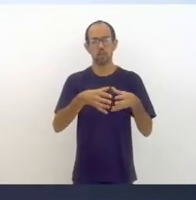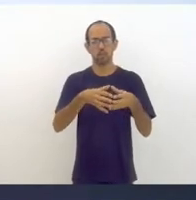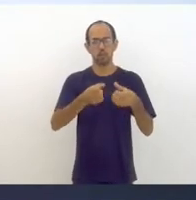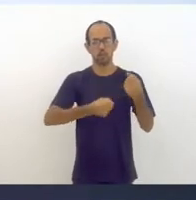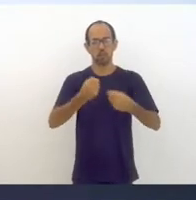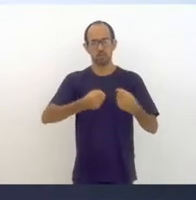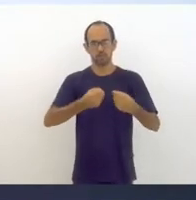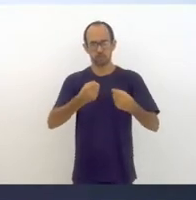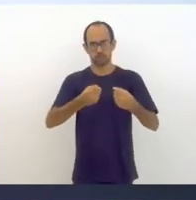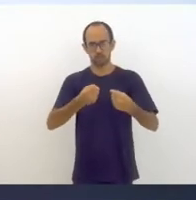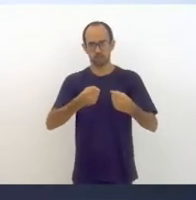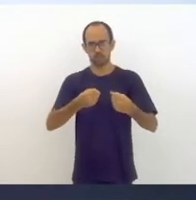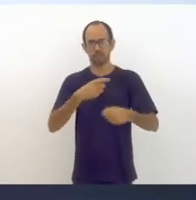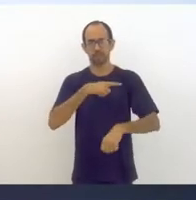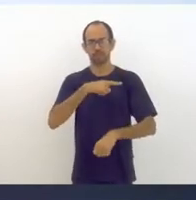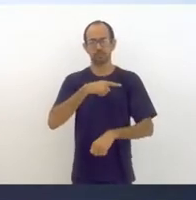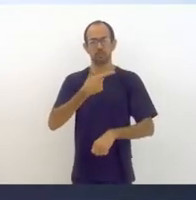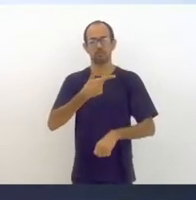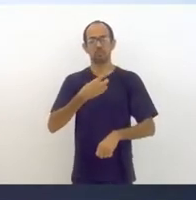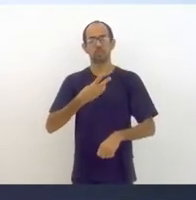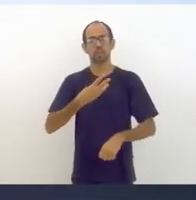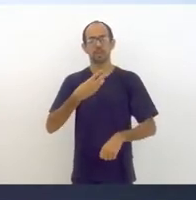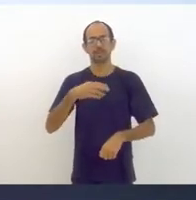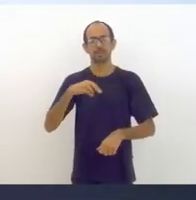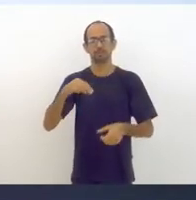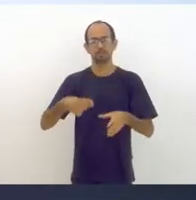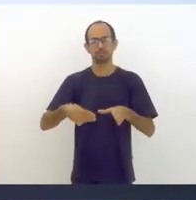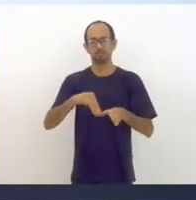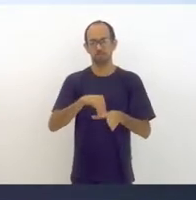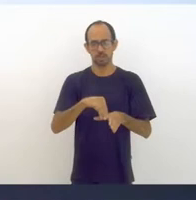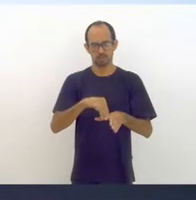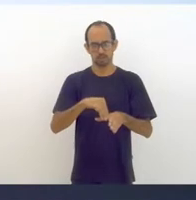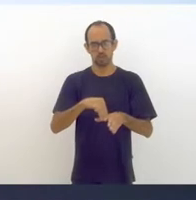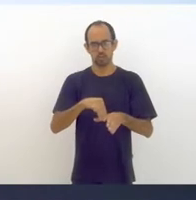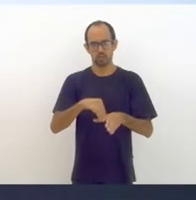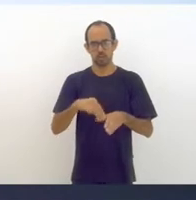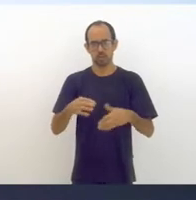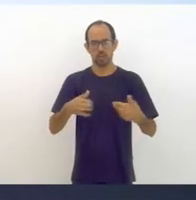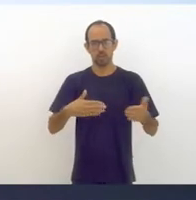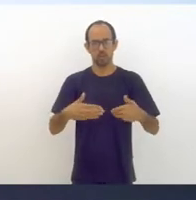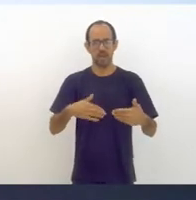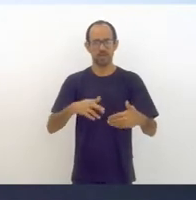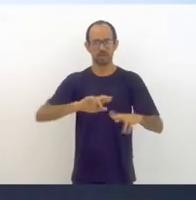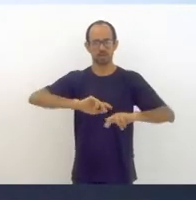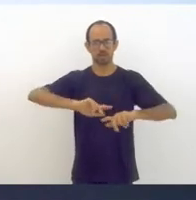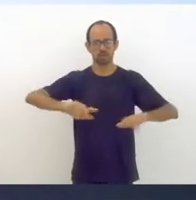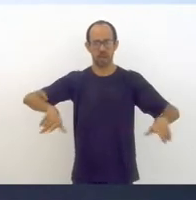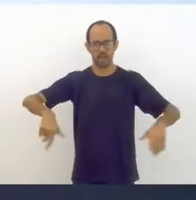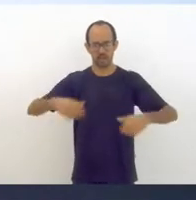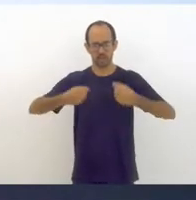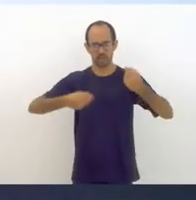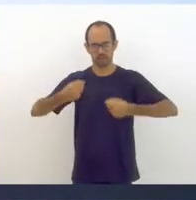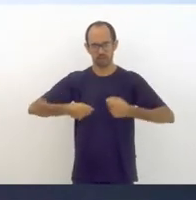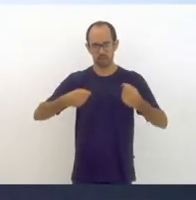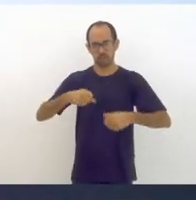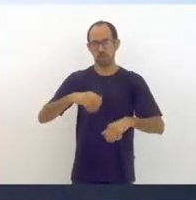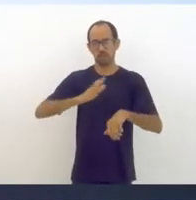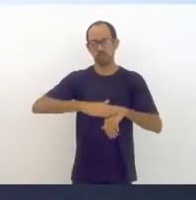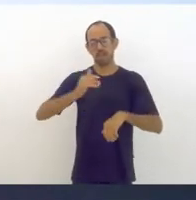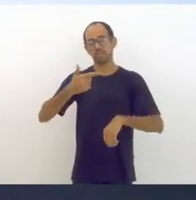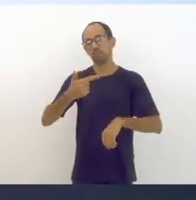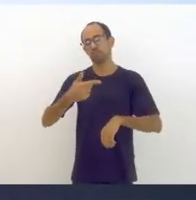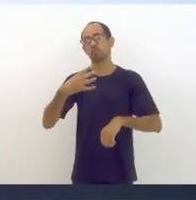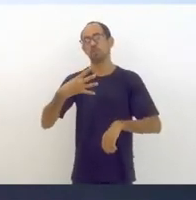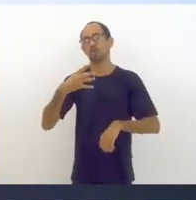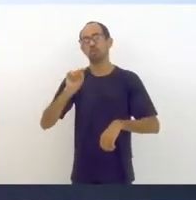entidade associada composta por 23 membros, entre montadoras, sistemistas, responsáveis por mais de 24 mil empregos